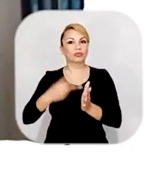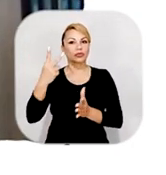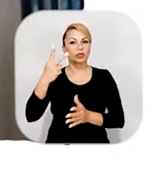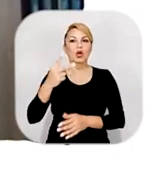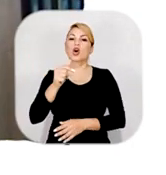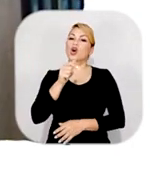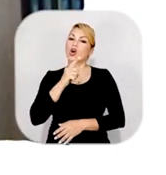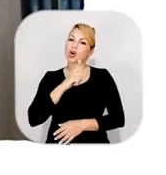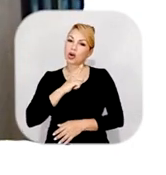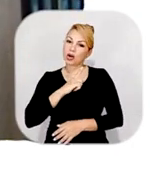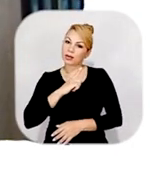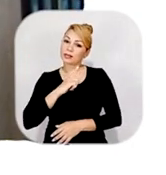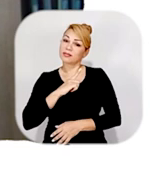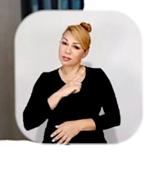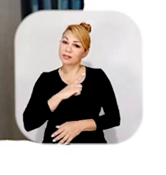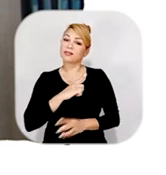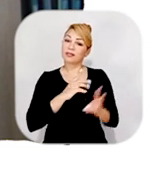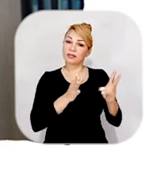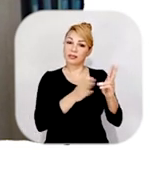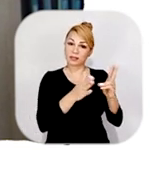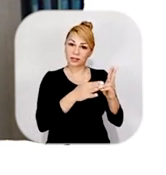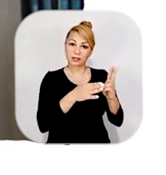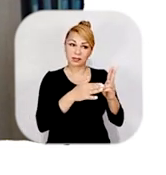os índios, e os índios também queriam